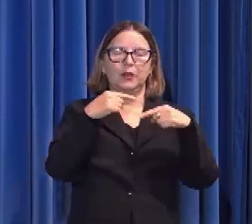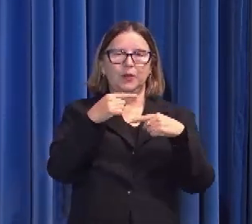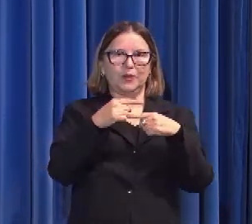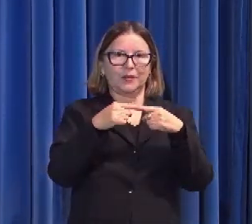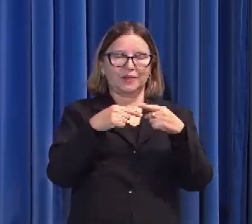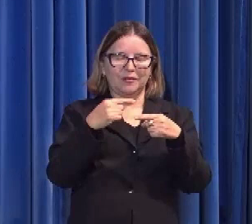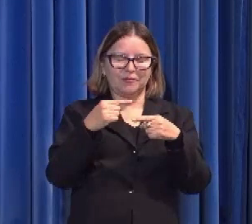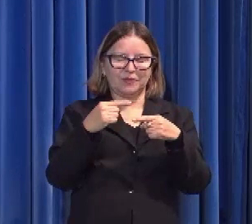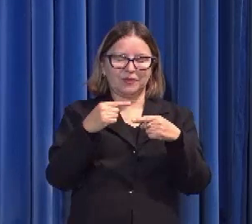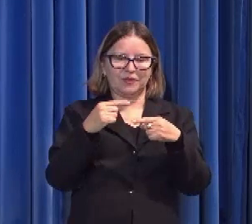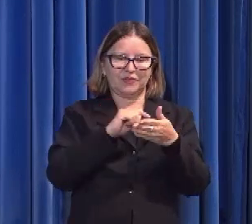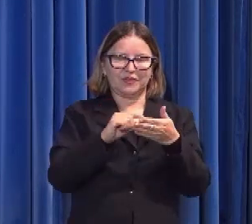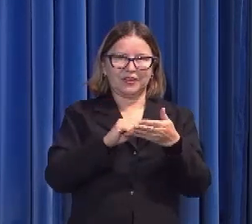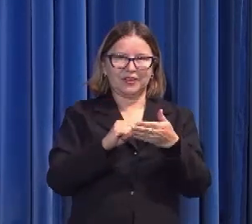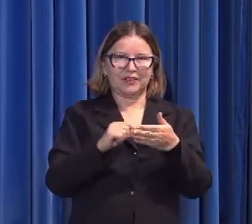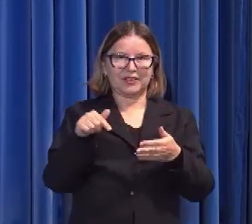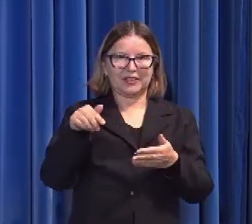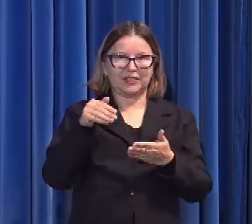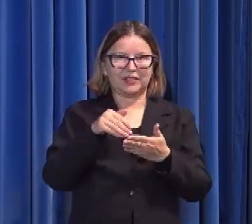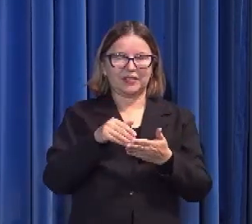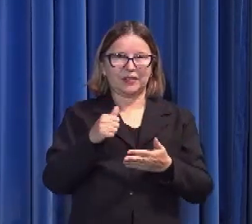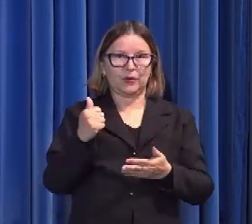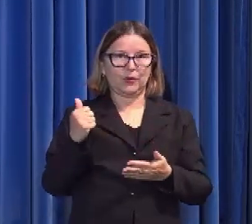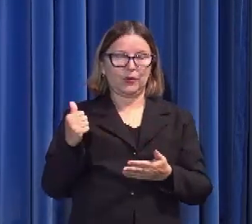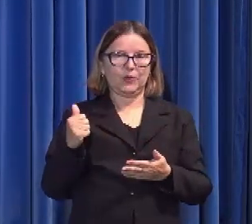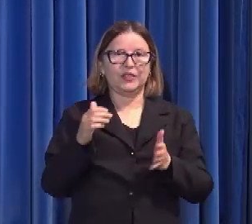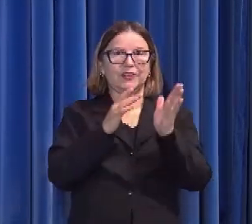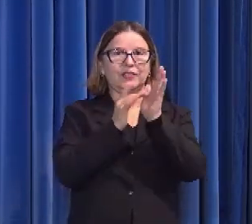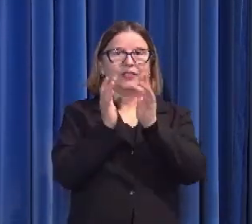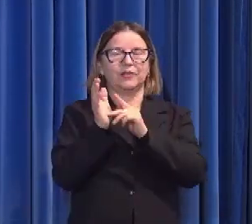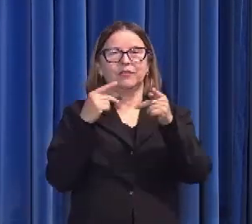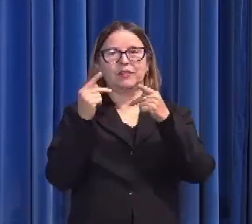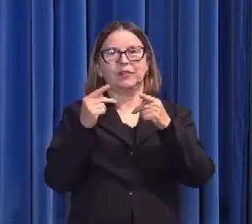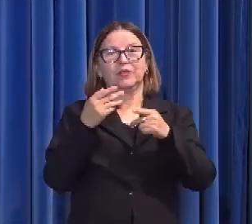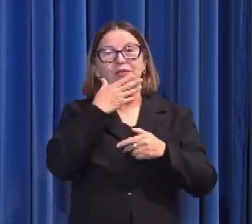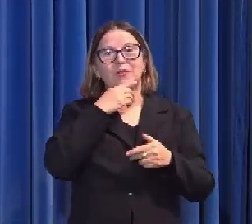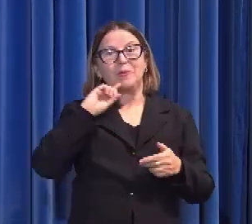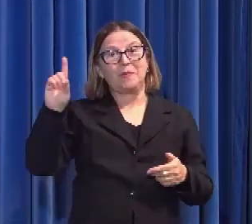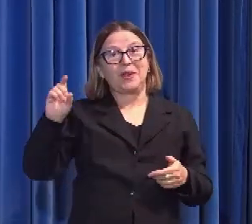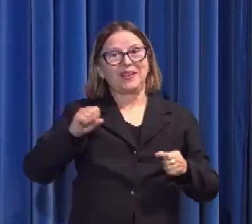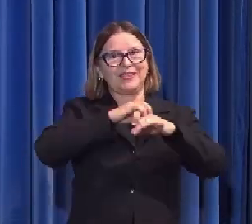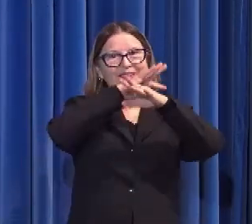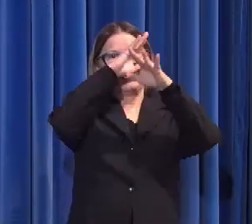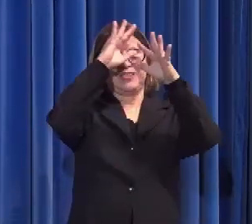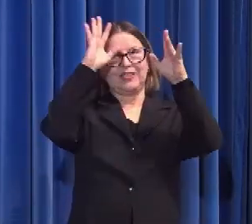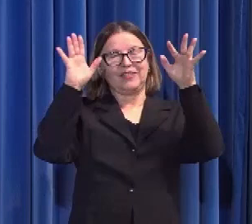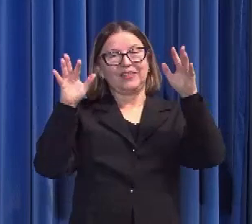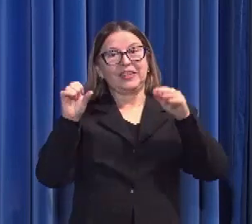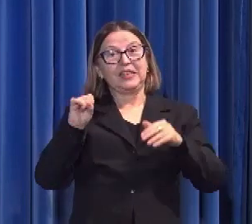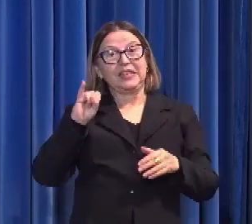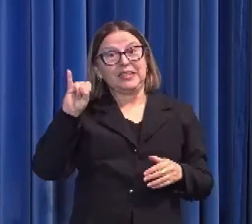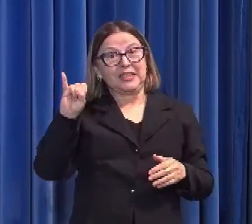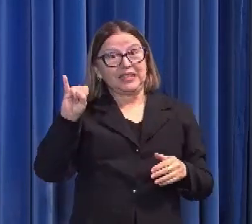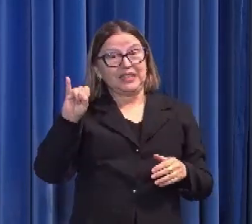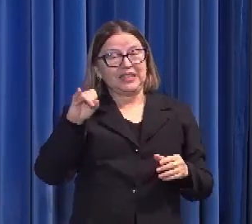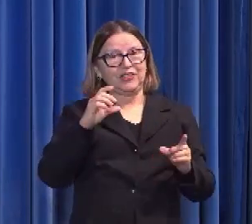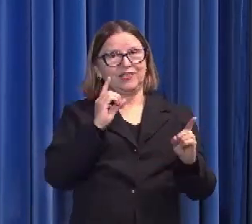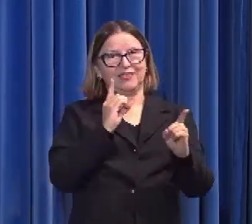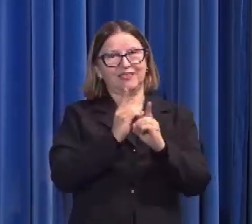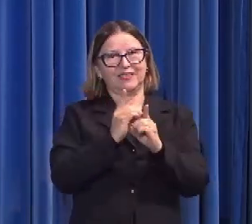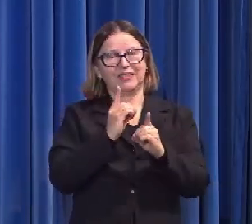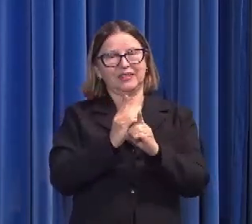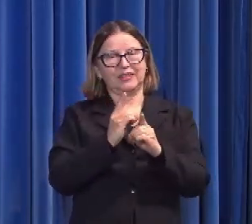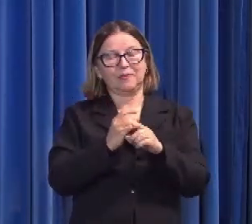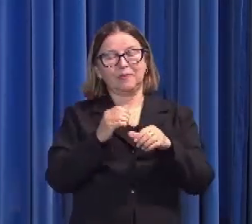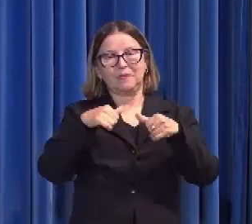7 a 11 ele disse que o pai será glorificado Se os seus discípulos